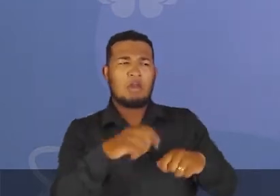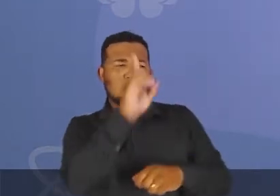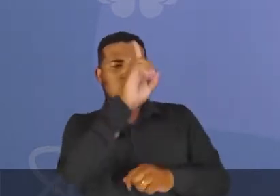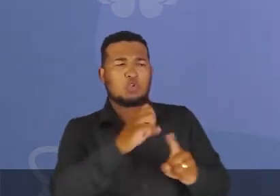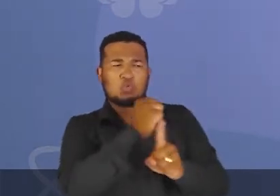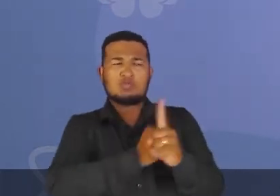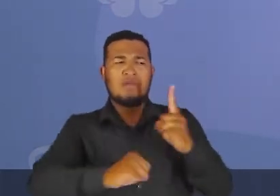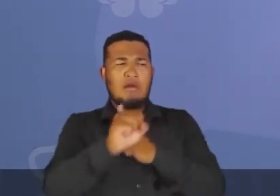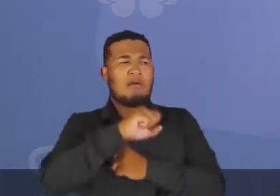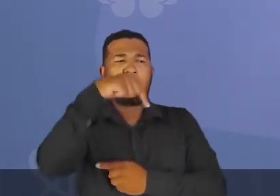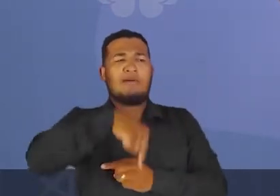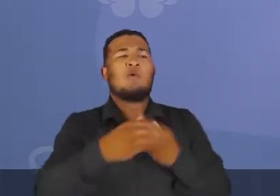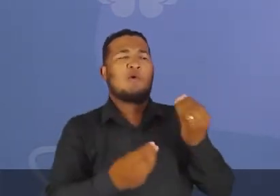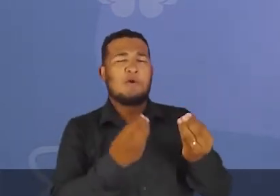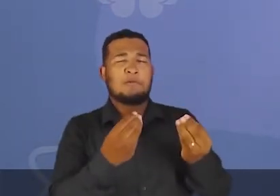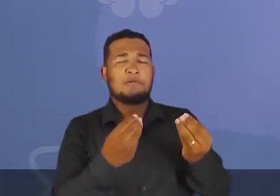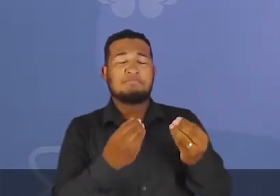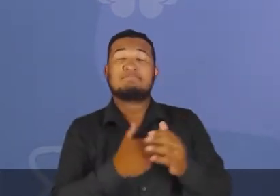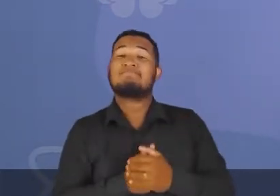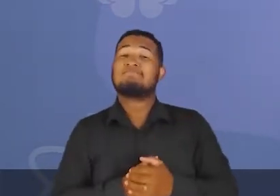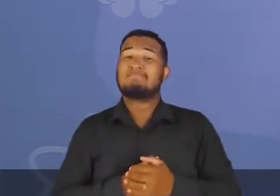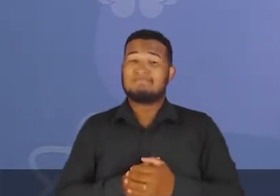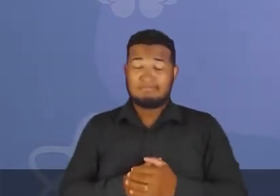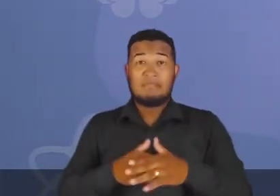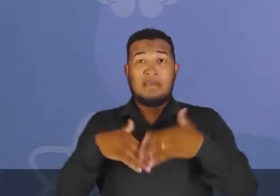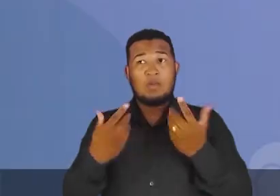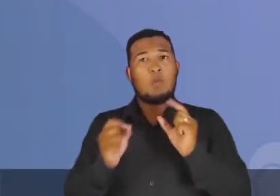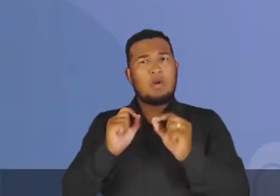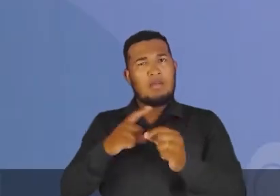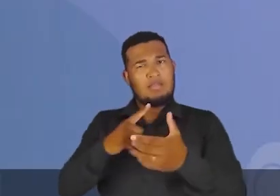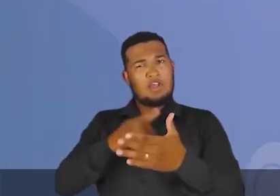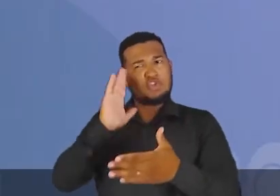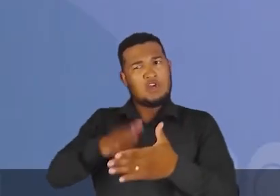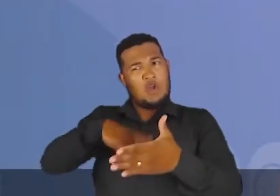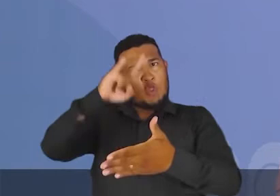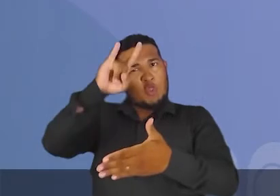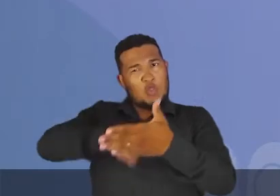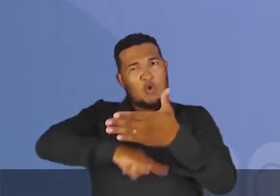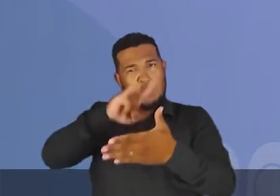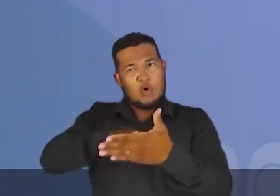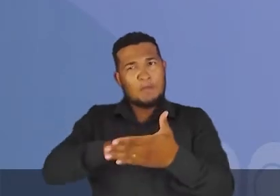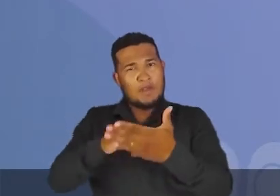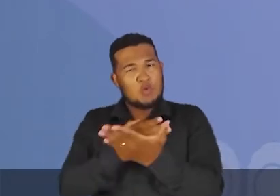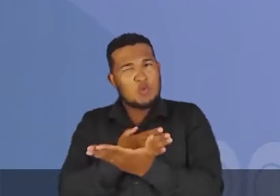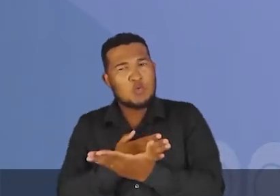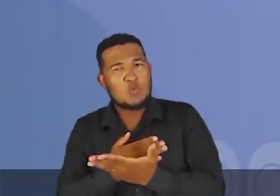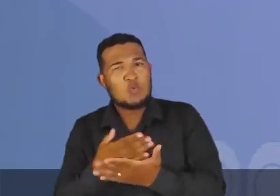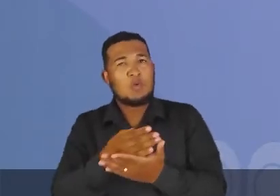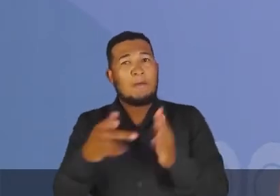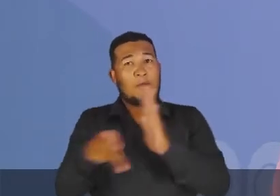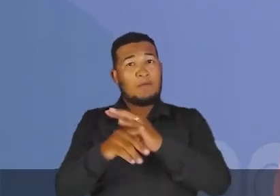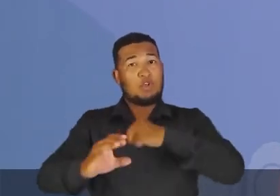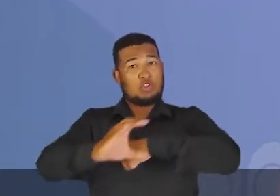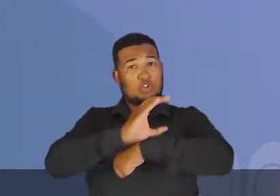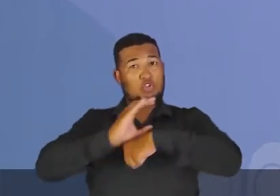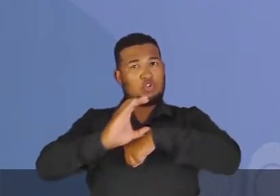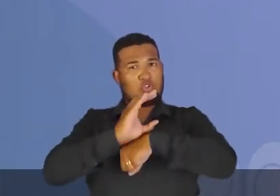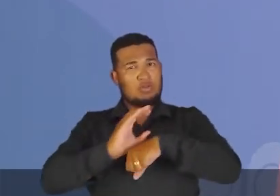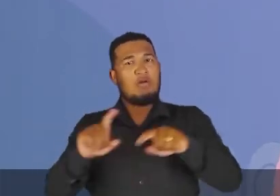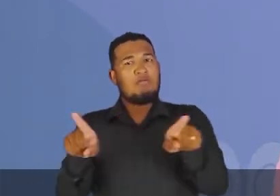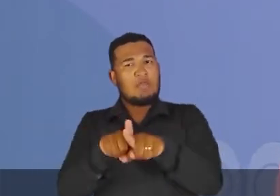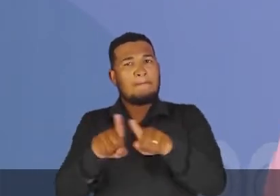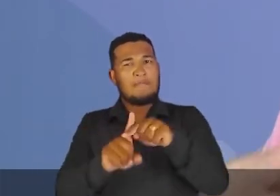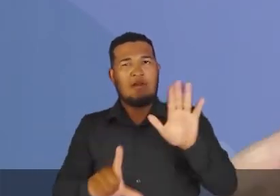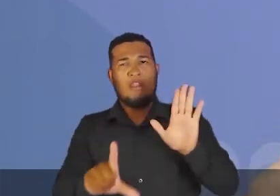Brasil? Pessoal, à medida em que esse documento baliza a nossa Constituição e as